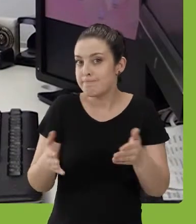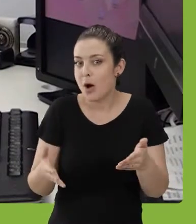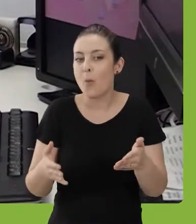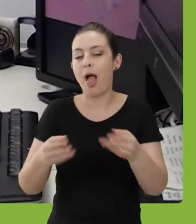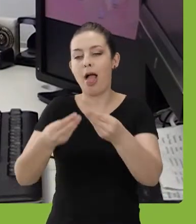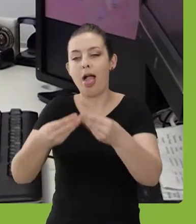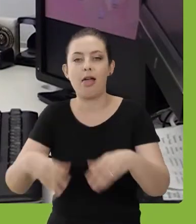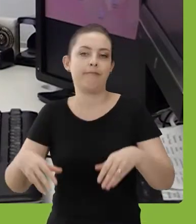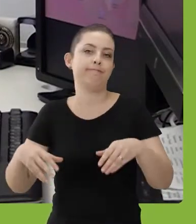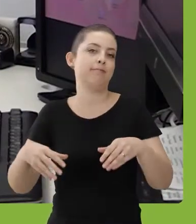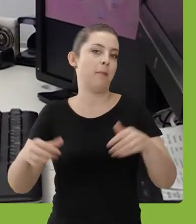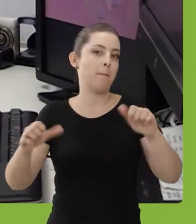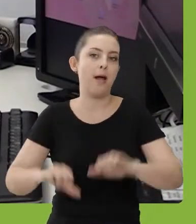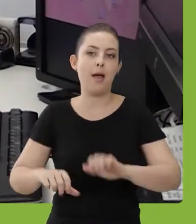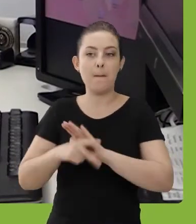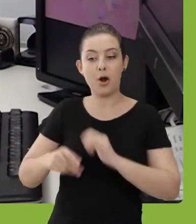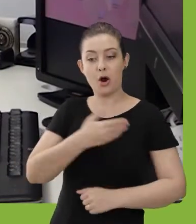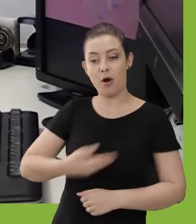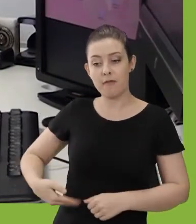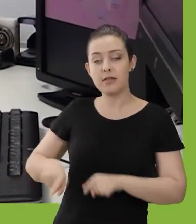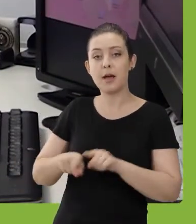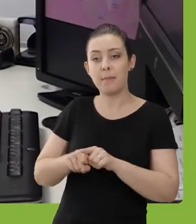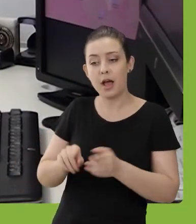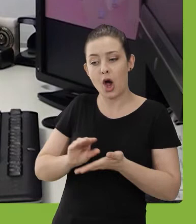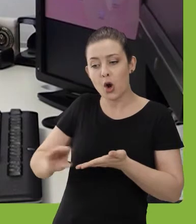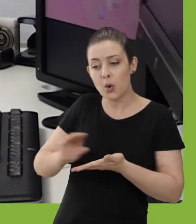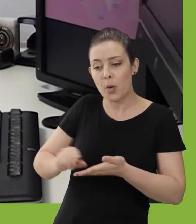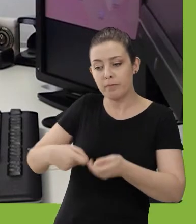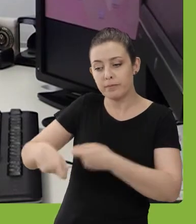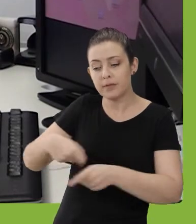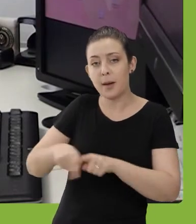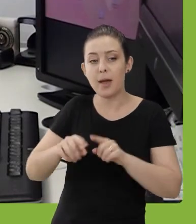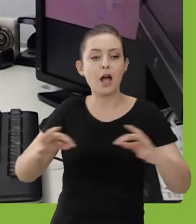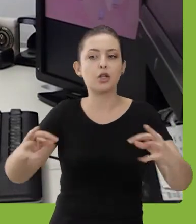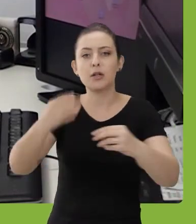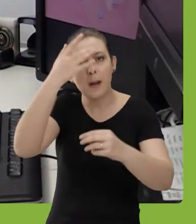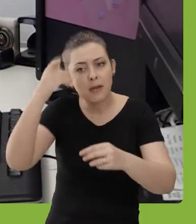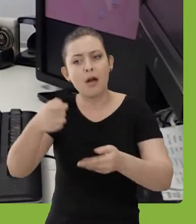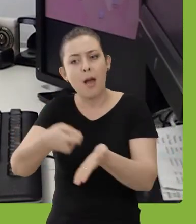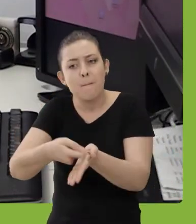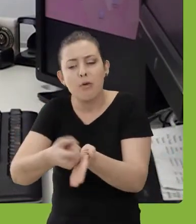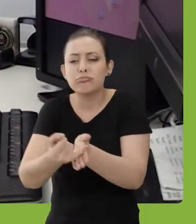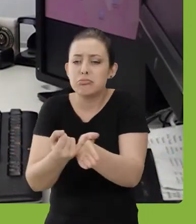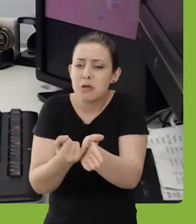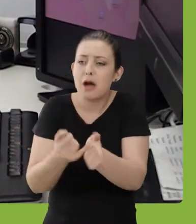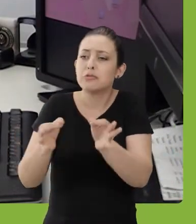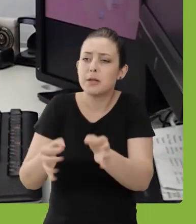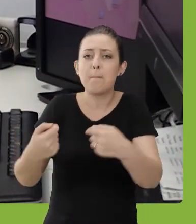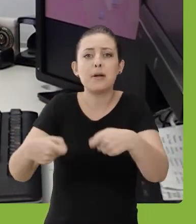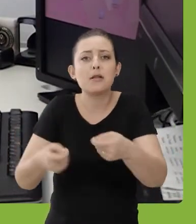E isso será prejudicial ao erário, isso será prejudicial a todas as pessoas que cumprem suas obrigações e que